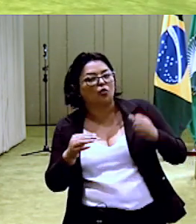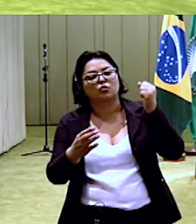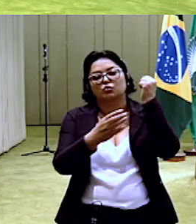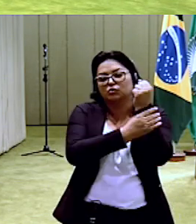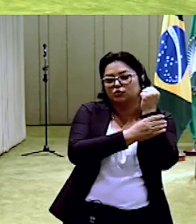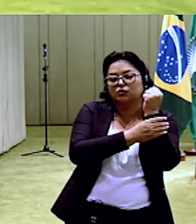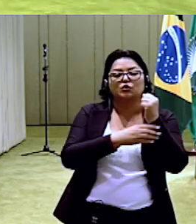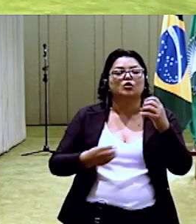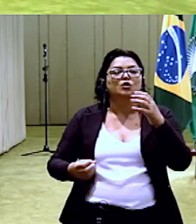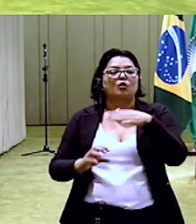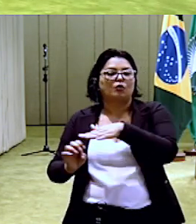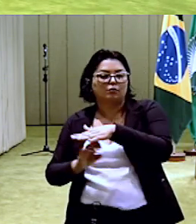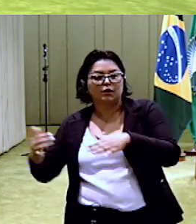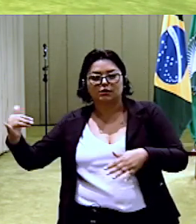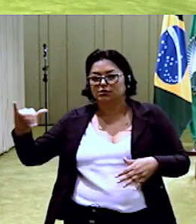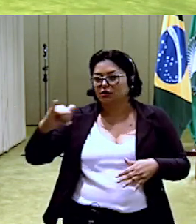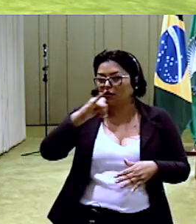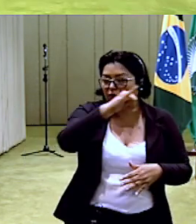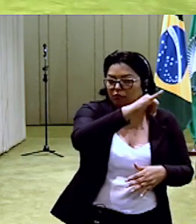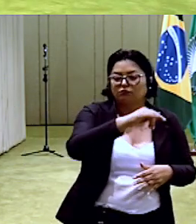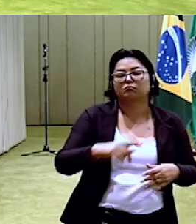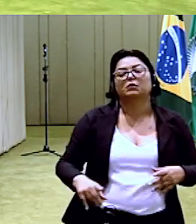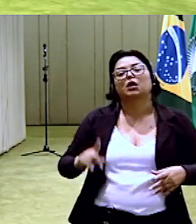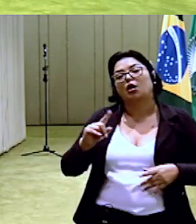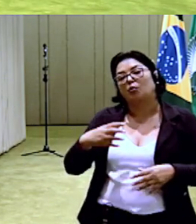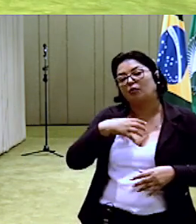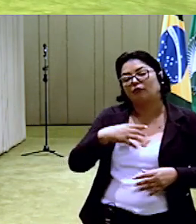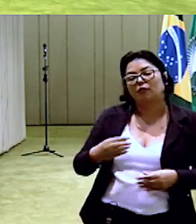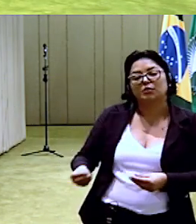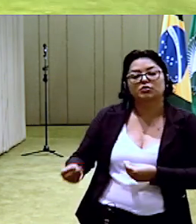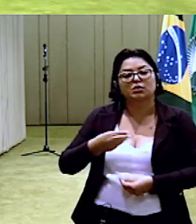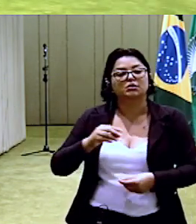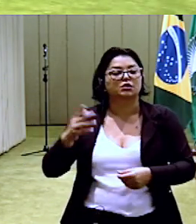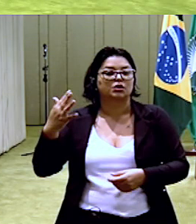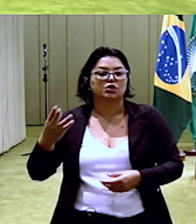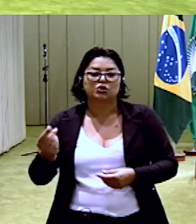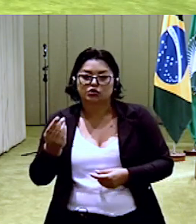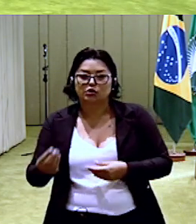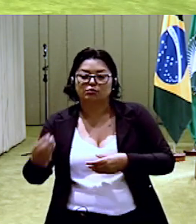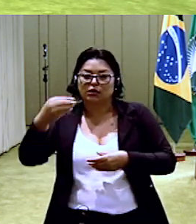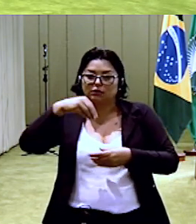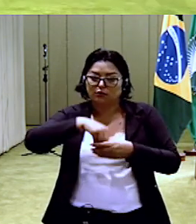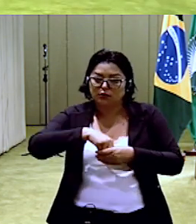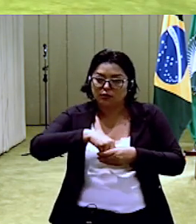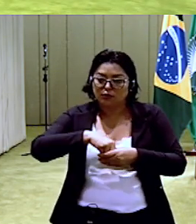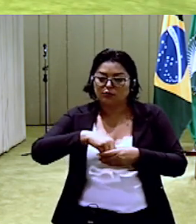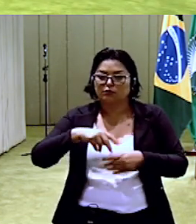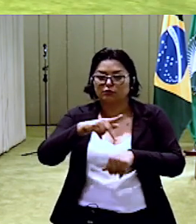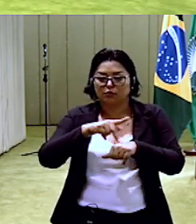ou companhia aérea. Eu penso que é uma forma muito eficiente de trazer capital e acelerar